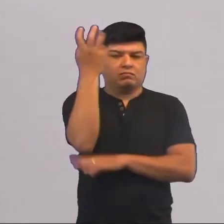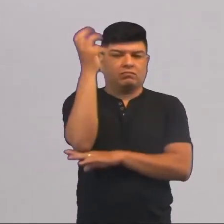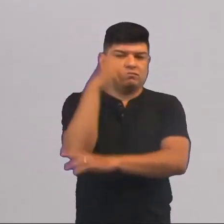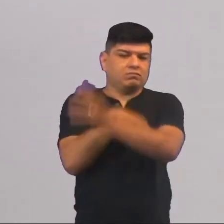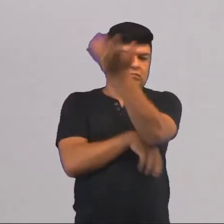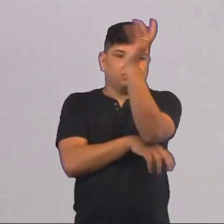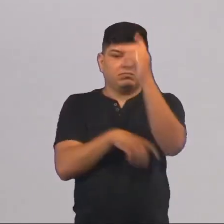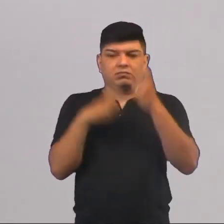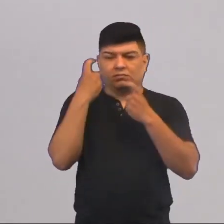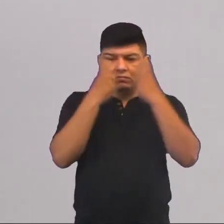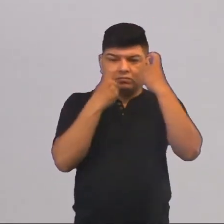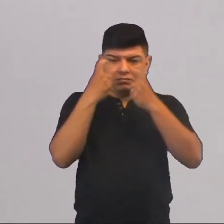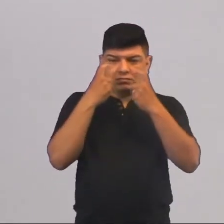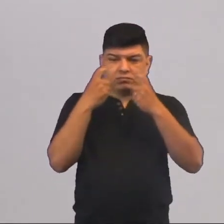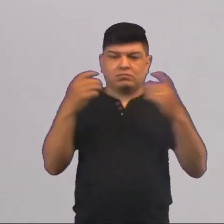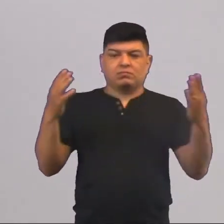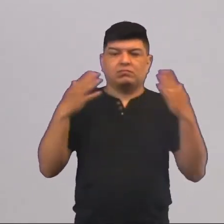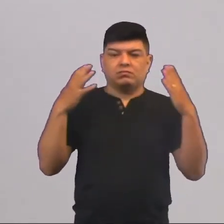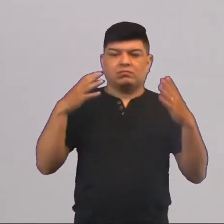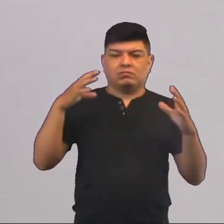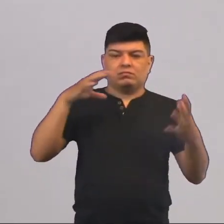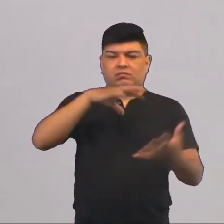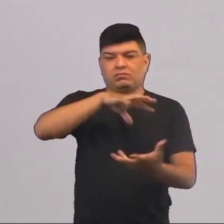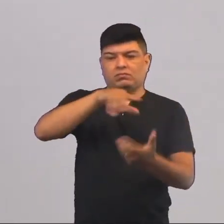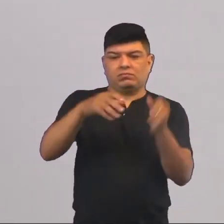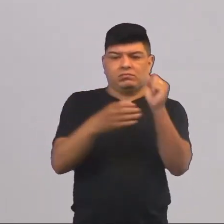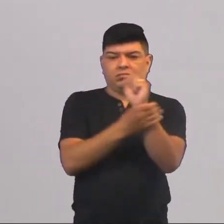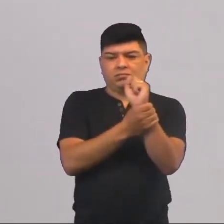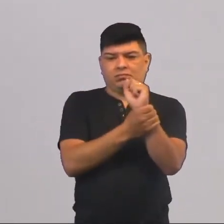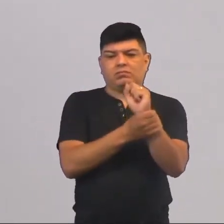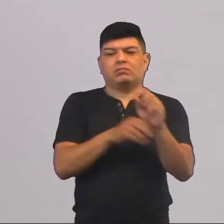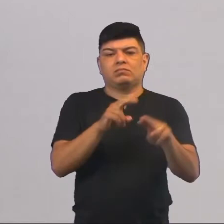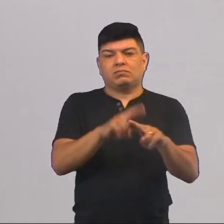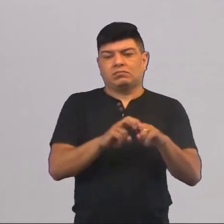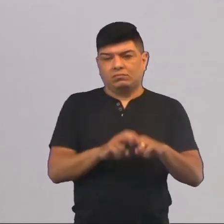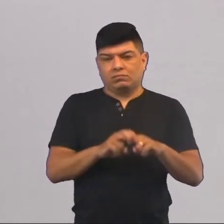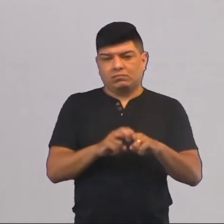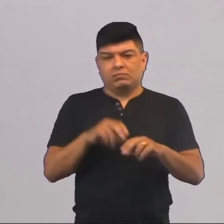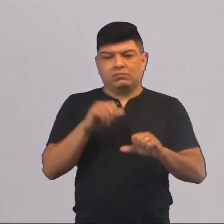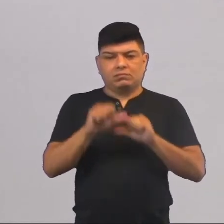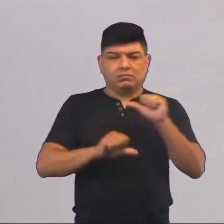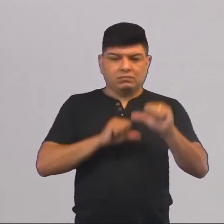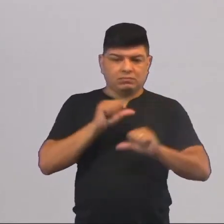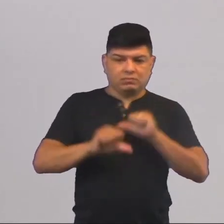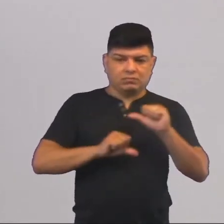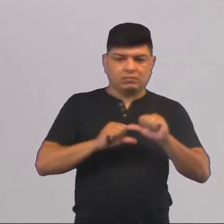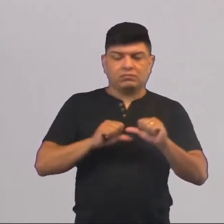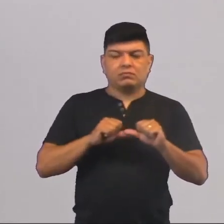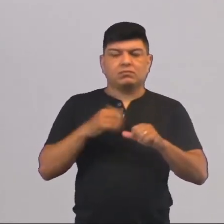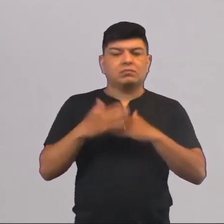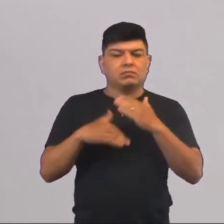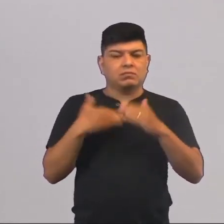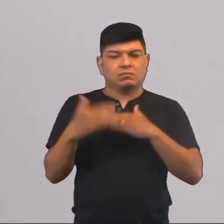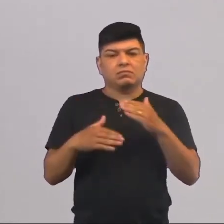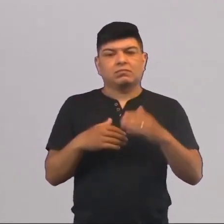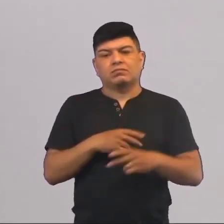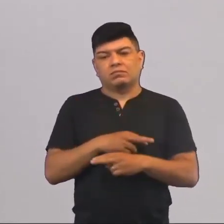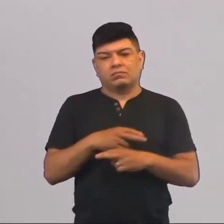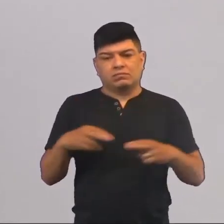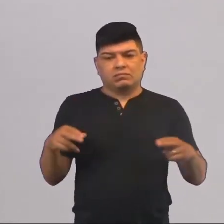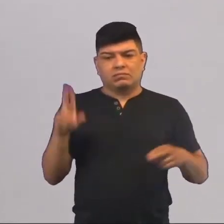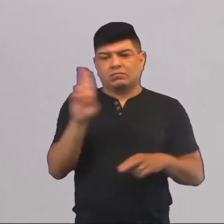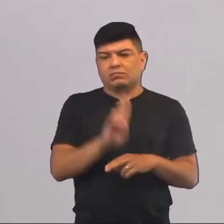ambiente, a preocupação aí com a camada de ozônio, né, a modificação no processo aí de